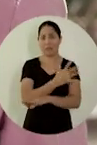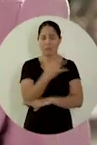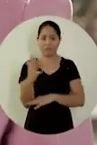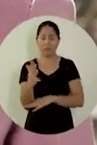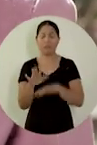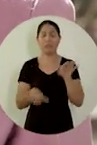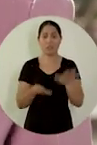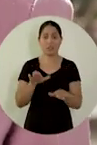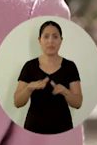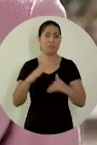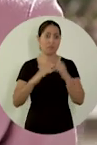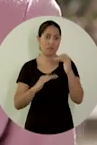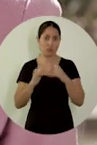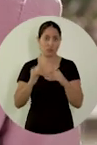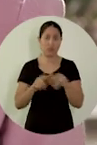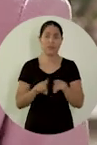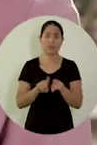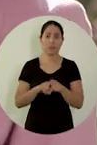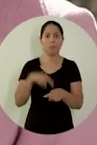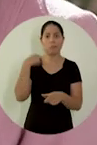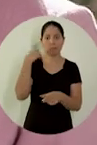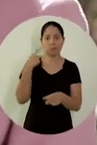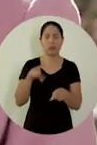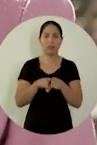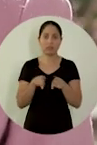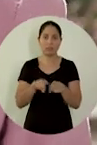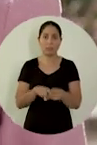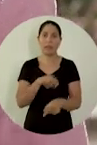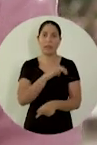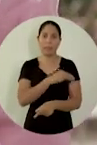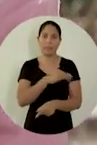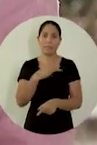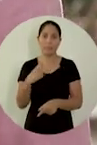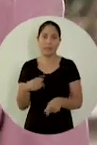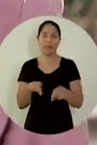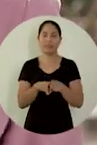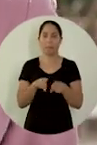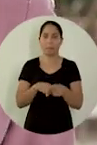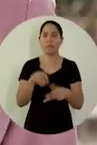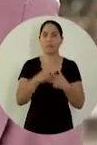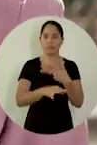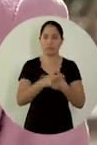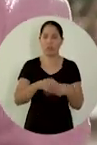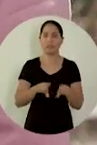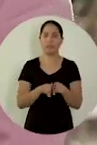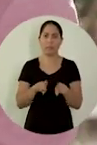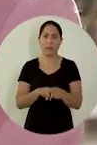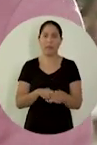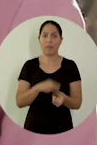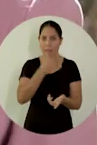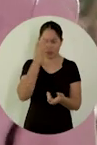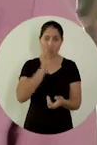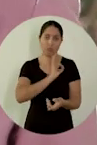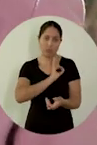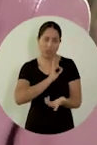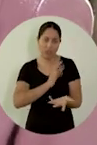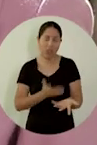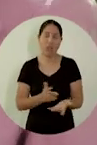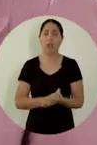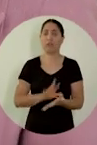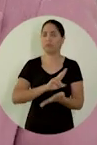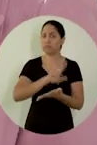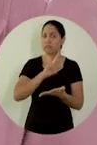os profissionais do direito, e aí não só a advocacia, mas também o Ministério Público, o Judiciário, os delegados,